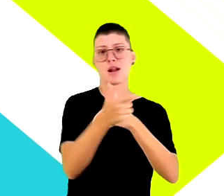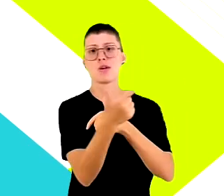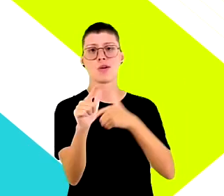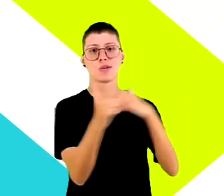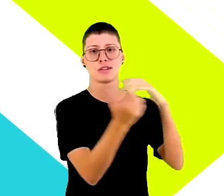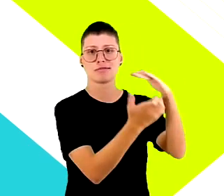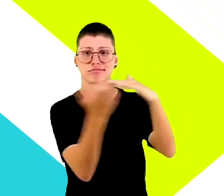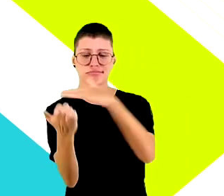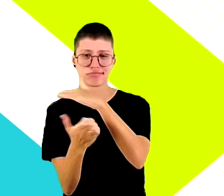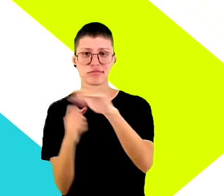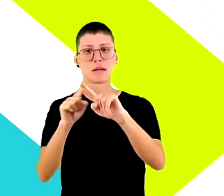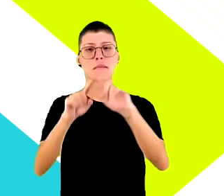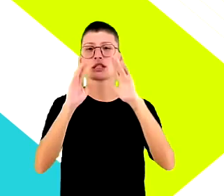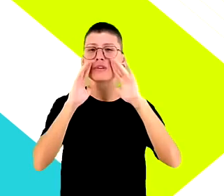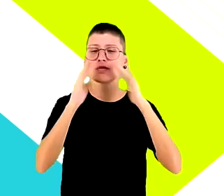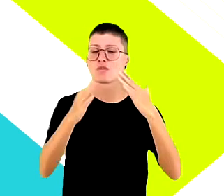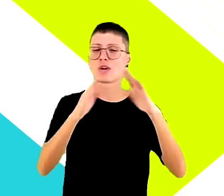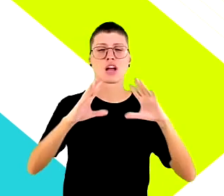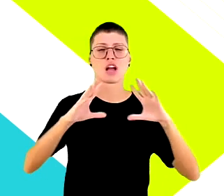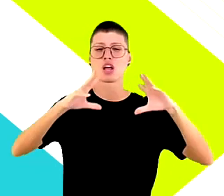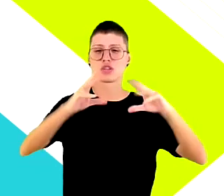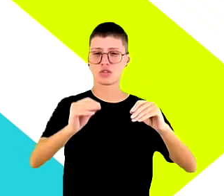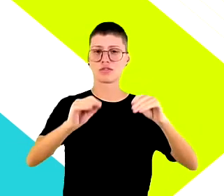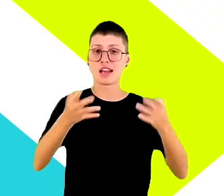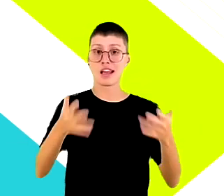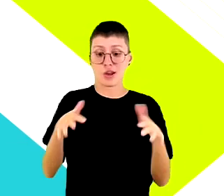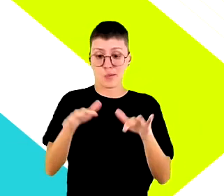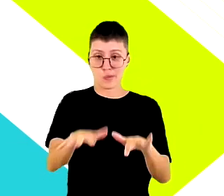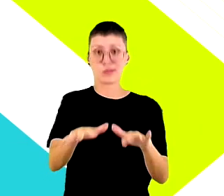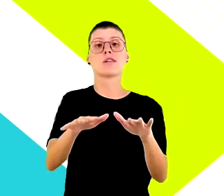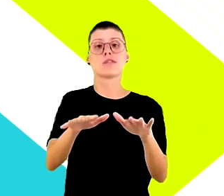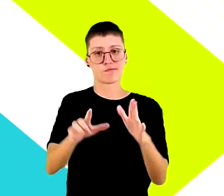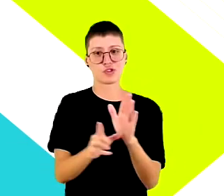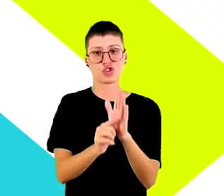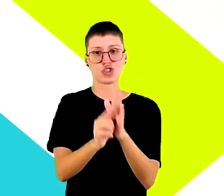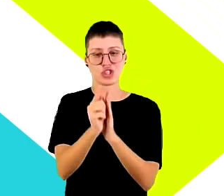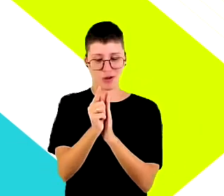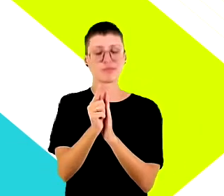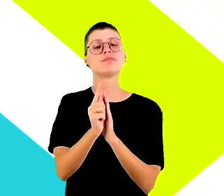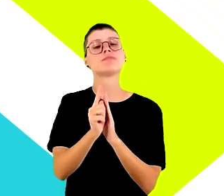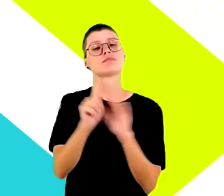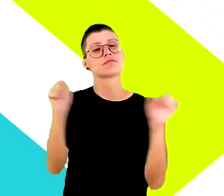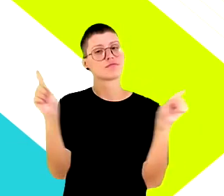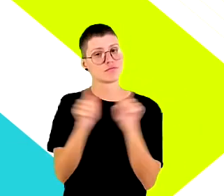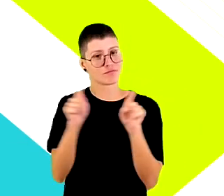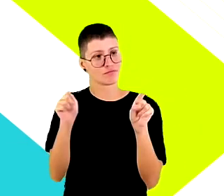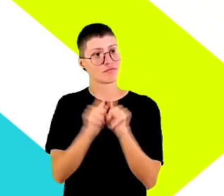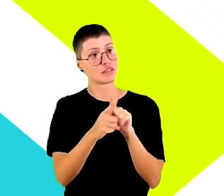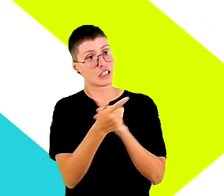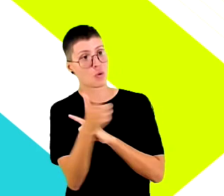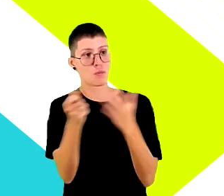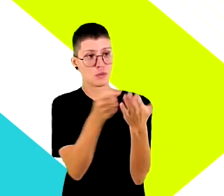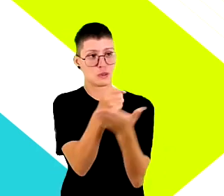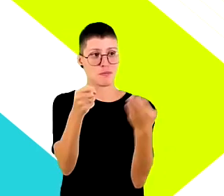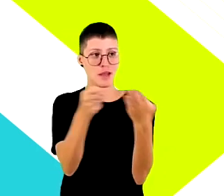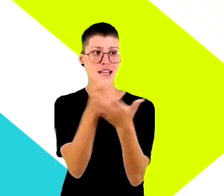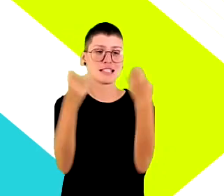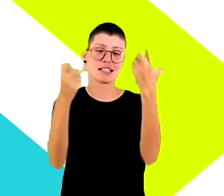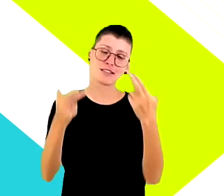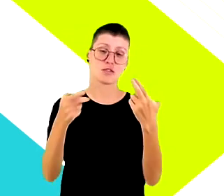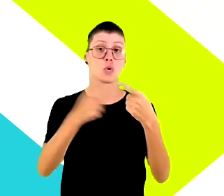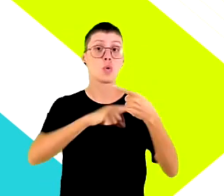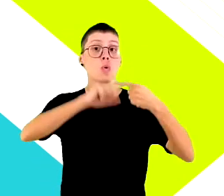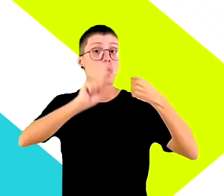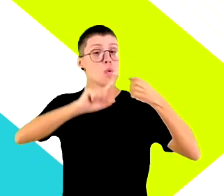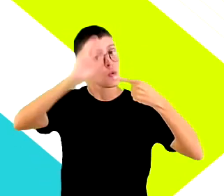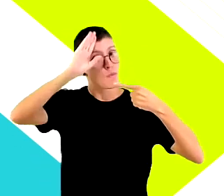durante toda a apresentação, na inclusão digital. E a gente tem alguns pilares. Um dele, principal, é o